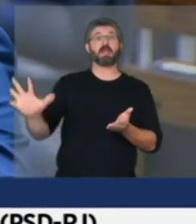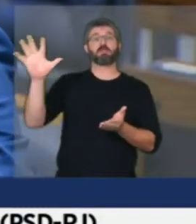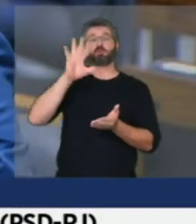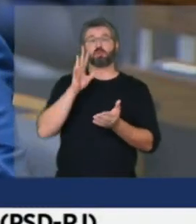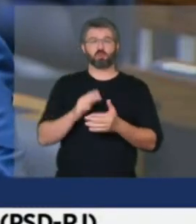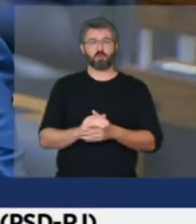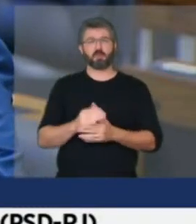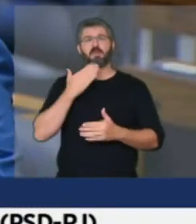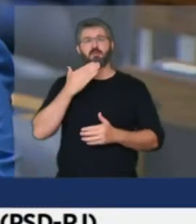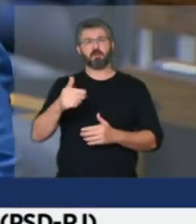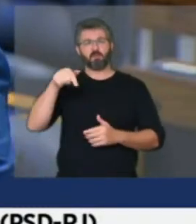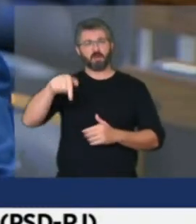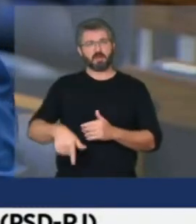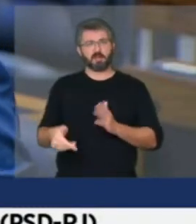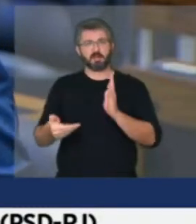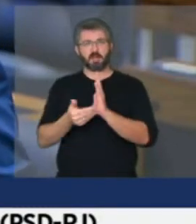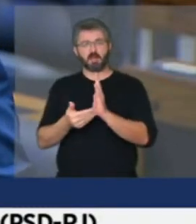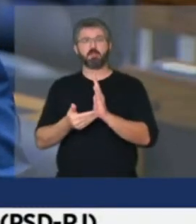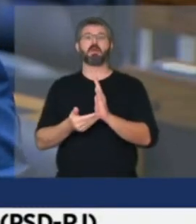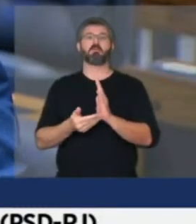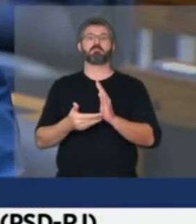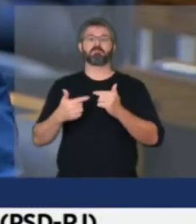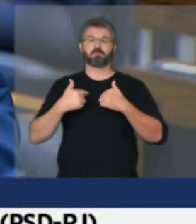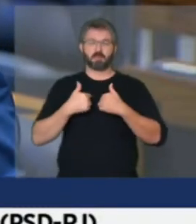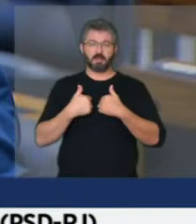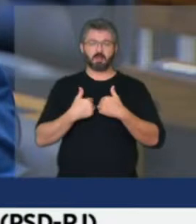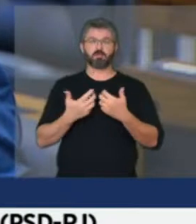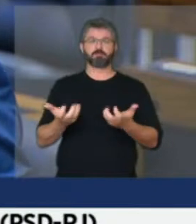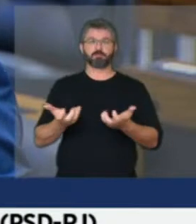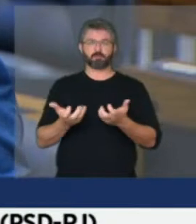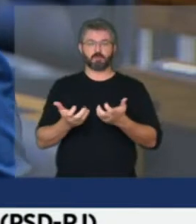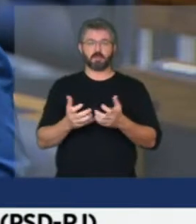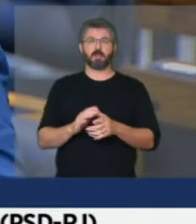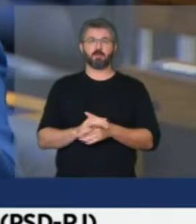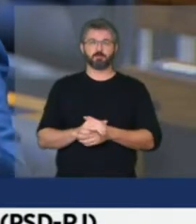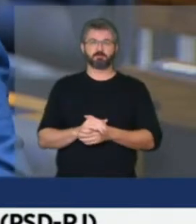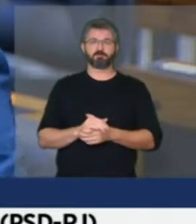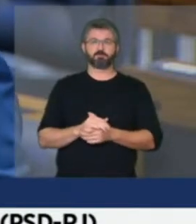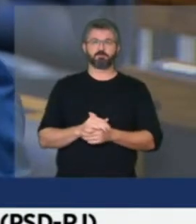nome desta casa, eu quero aqui, senhor presidente,